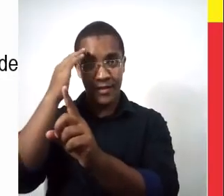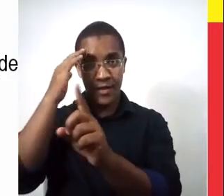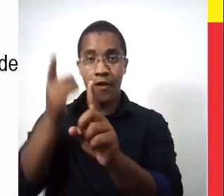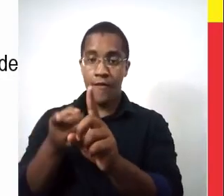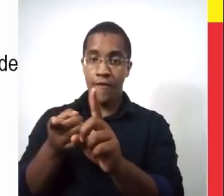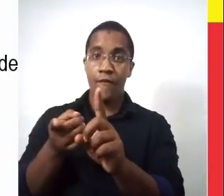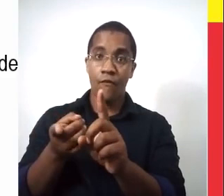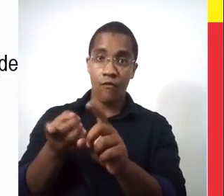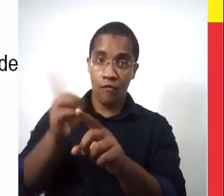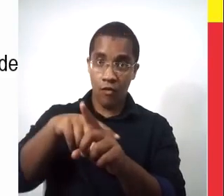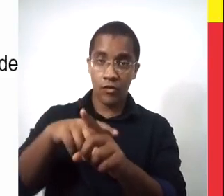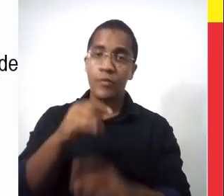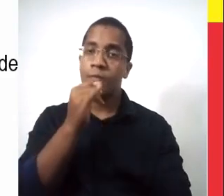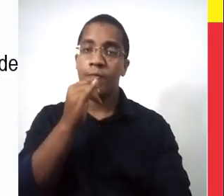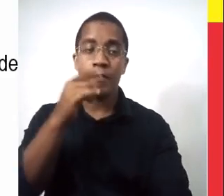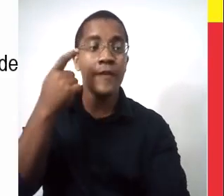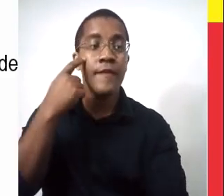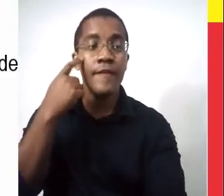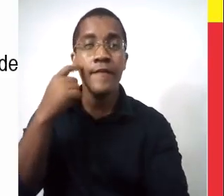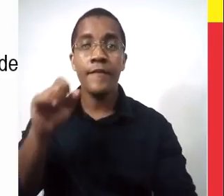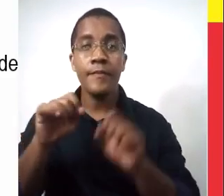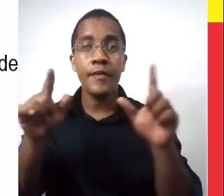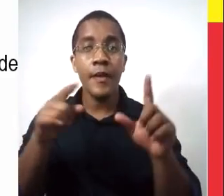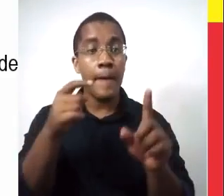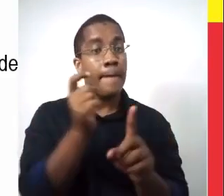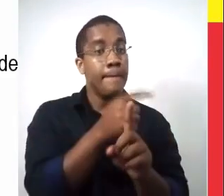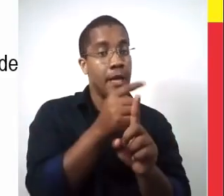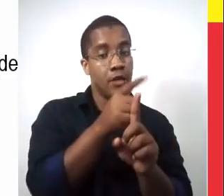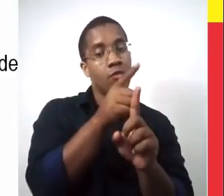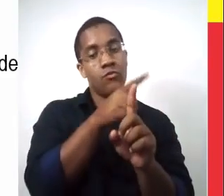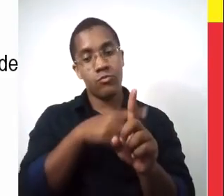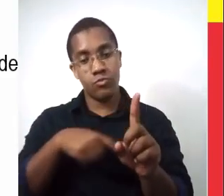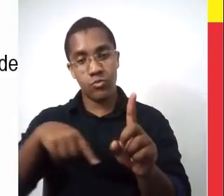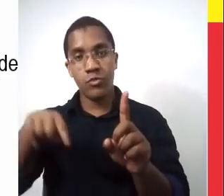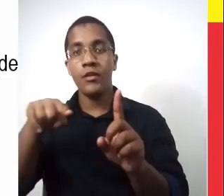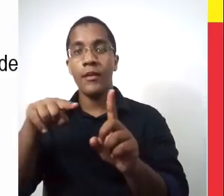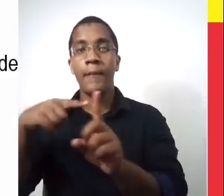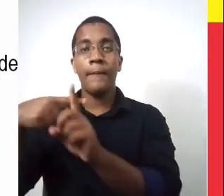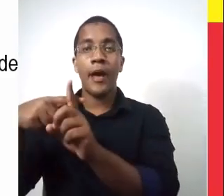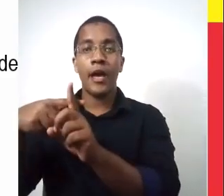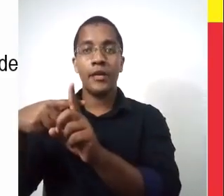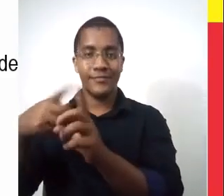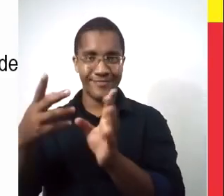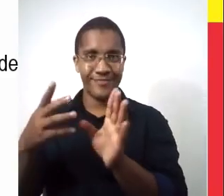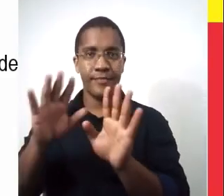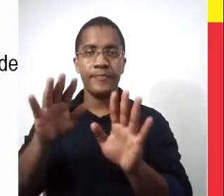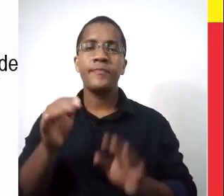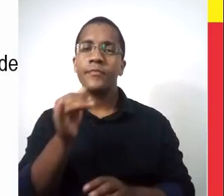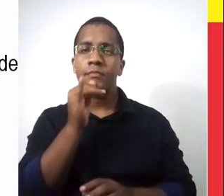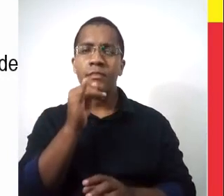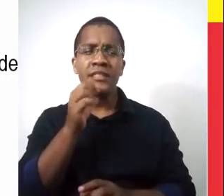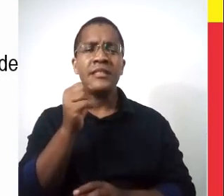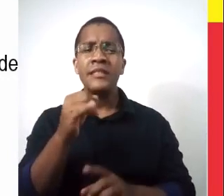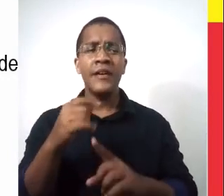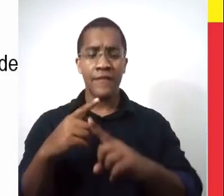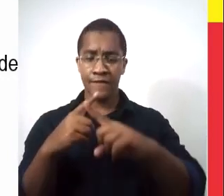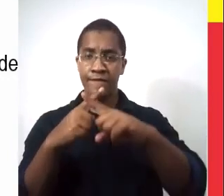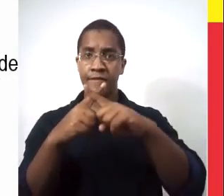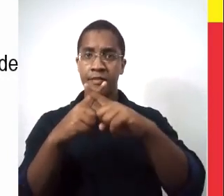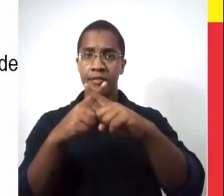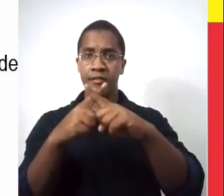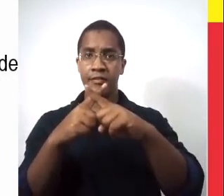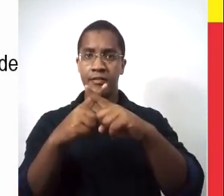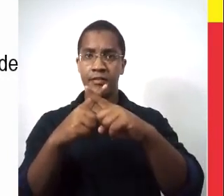tela. Menos, quando eu vou passar de um lado, eu passo mais. Agora, se for vezes, quando eu passo o